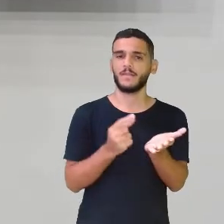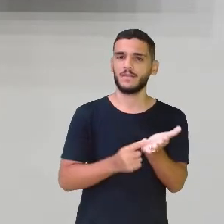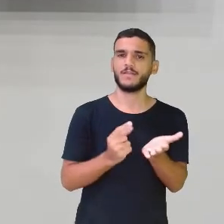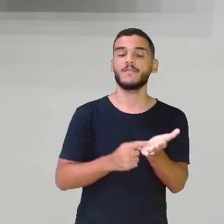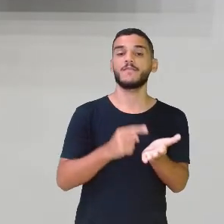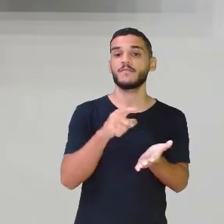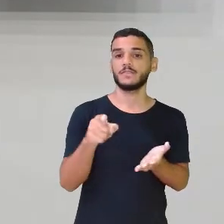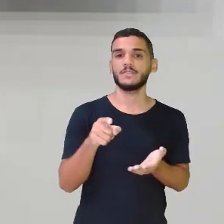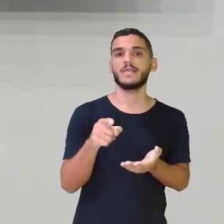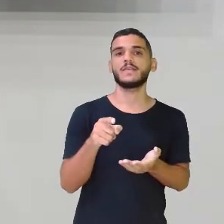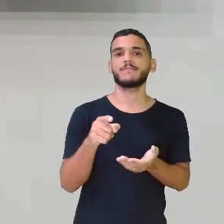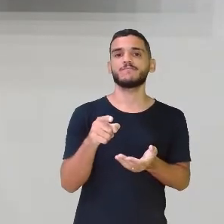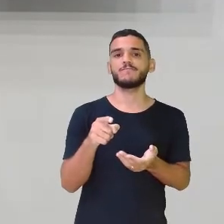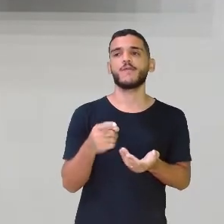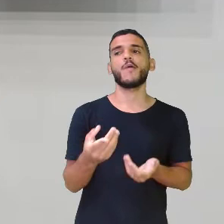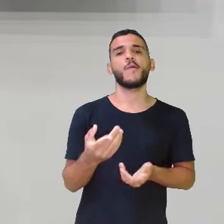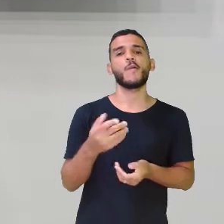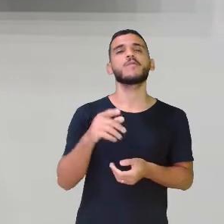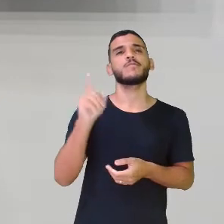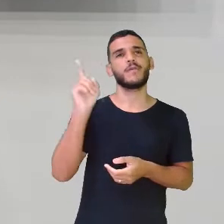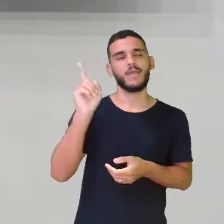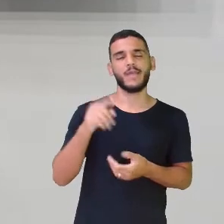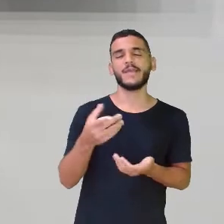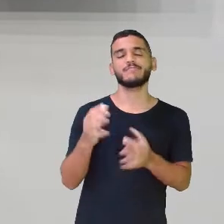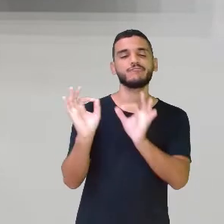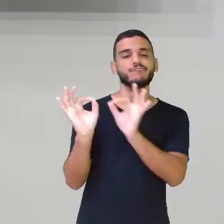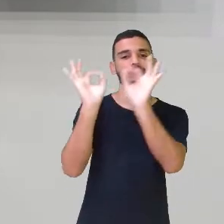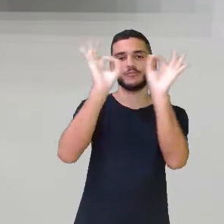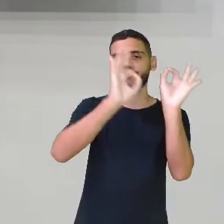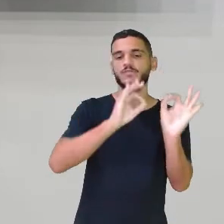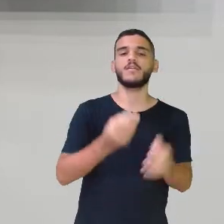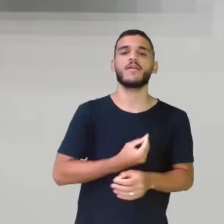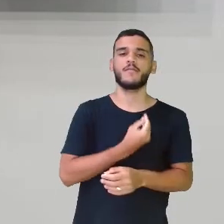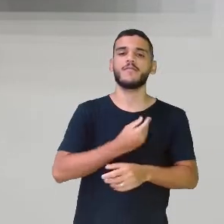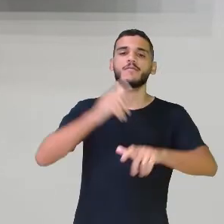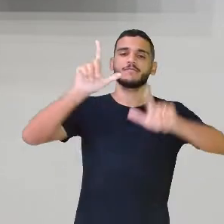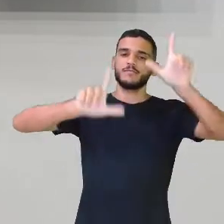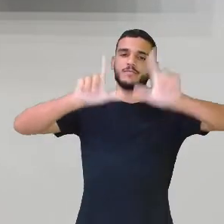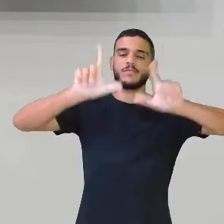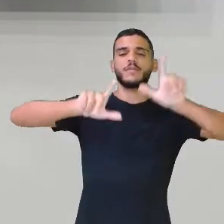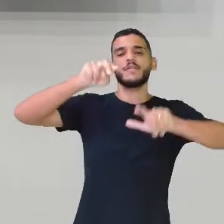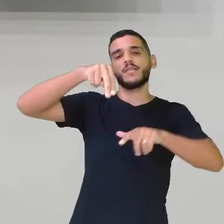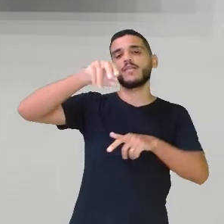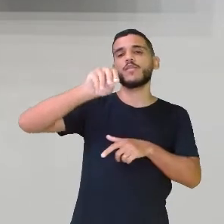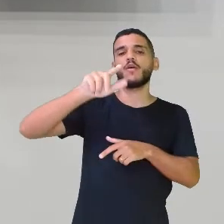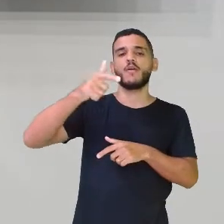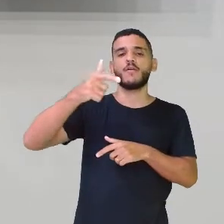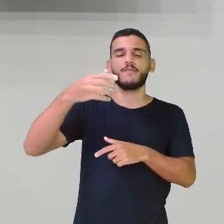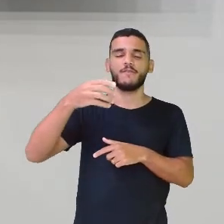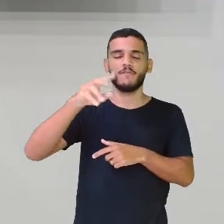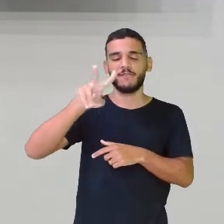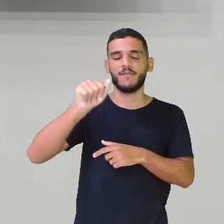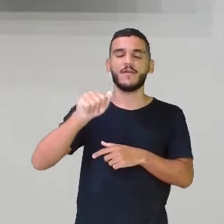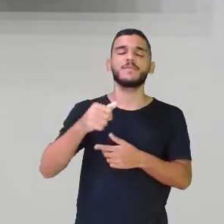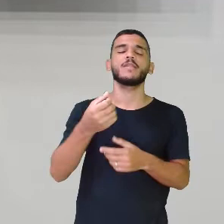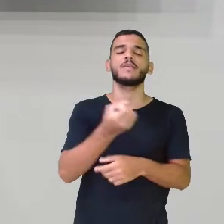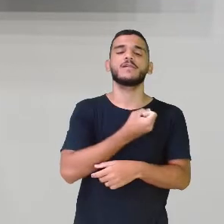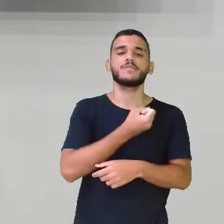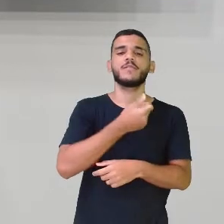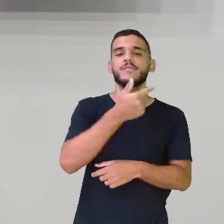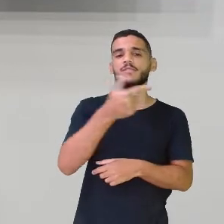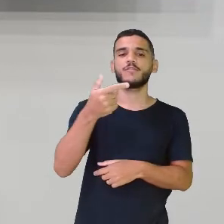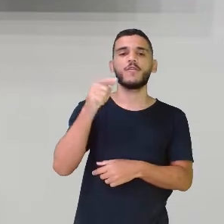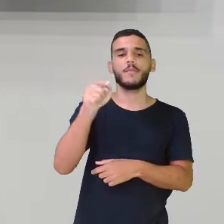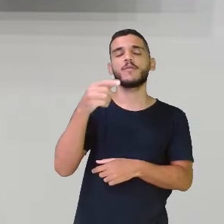provavelmente está me assistindo ao vivo pelo canal 22.3 na TV Nova. E além da TV, você também